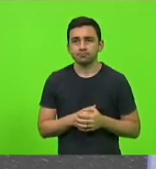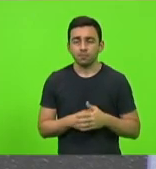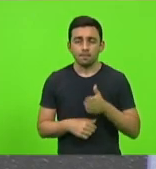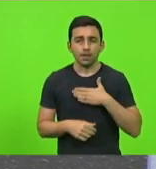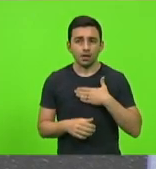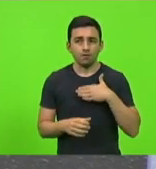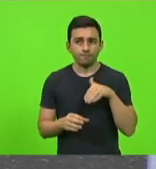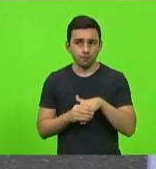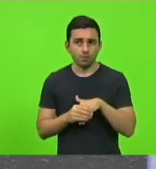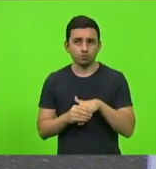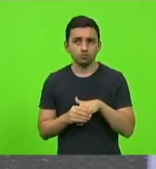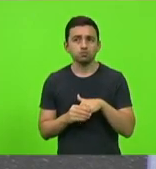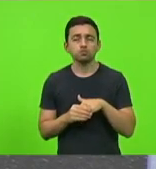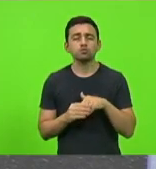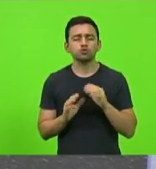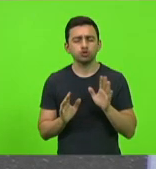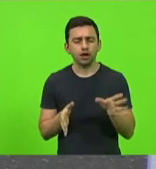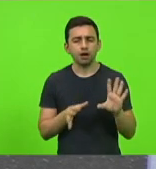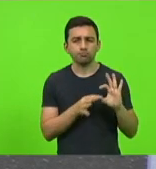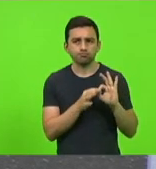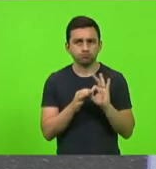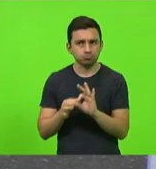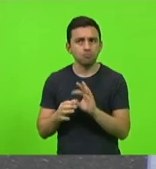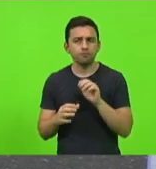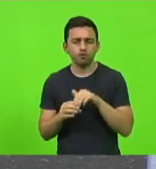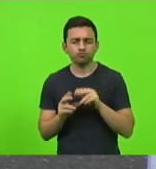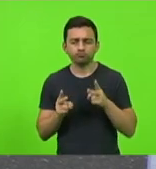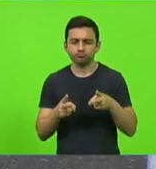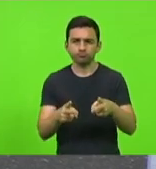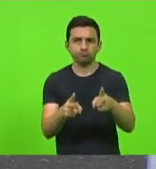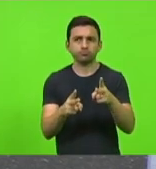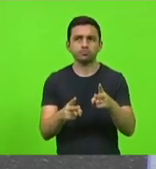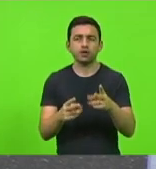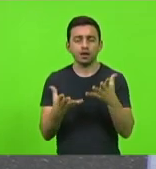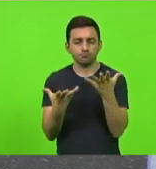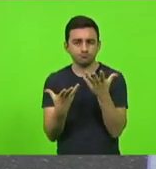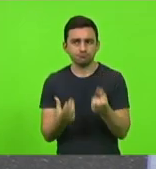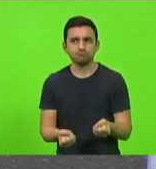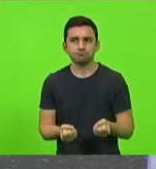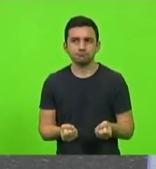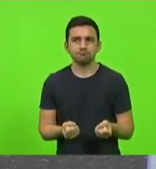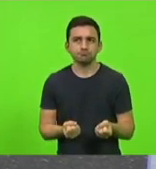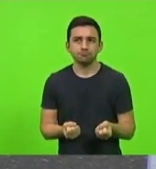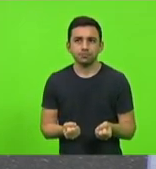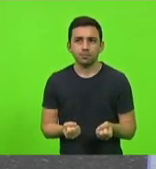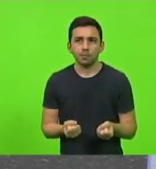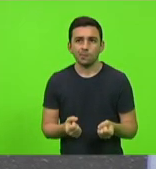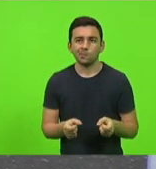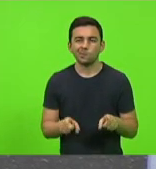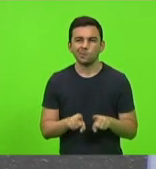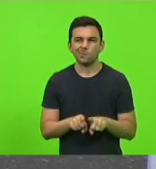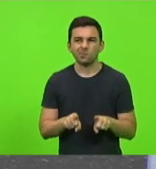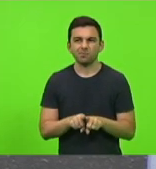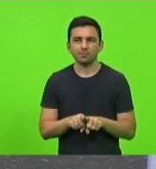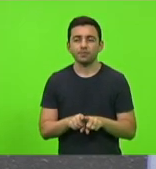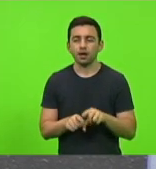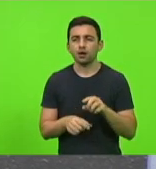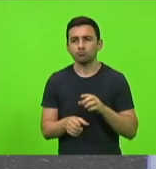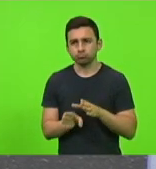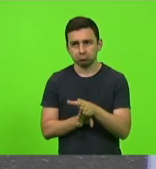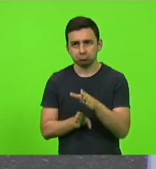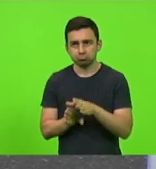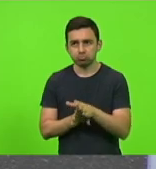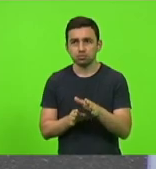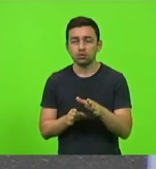voto que dei, por coerência, eu vou continuar votando a favor, E assim também recomendo à